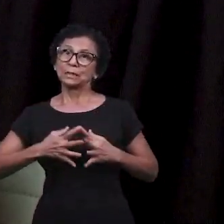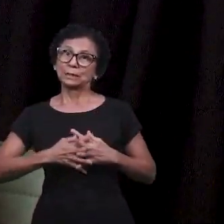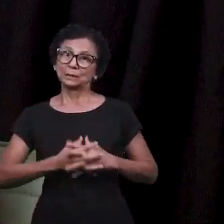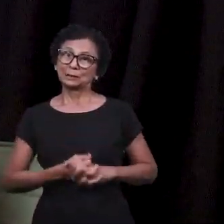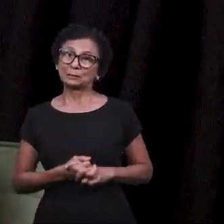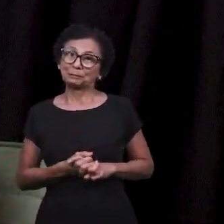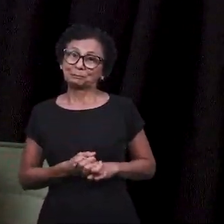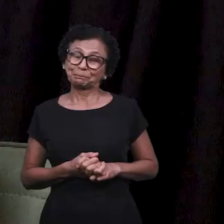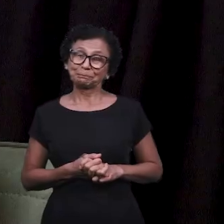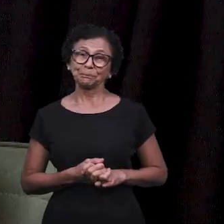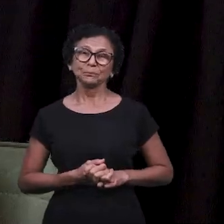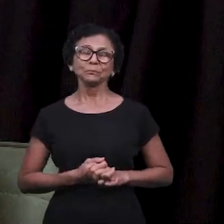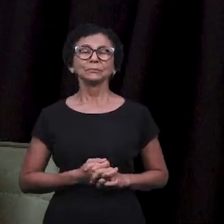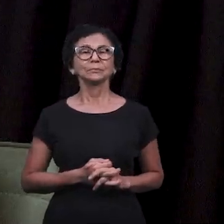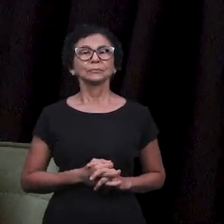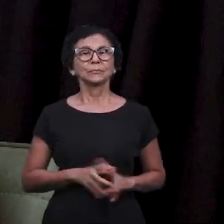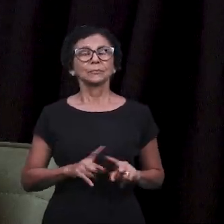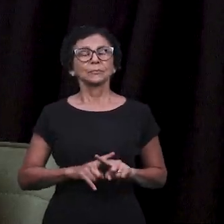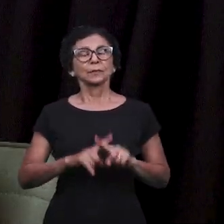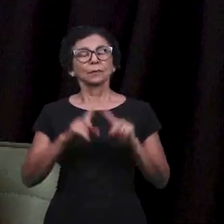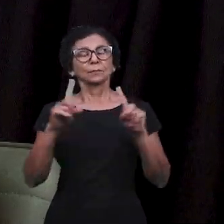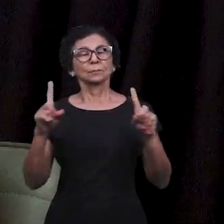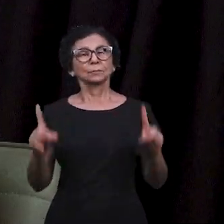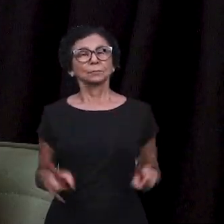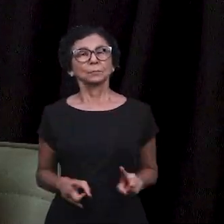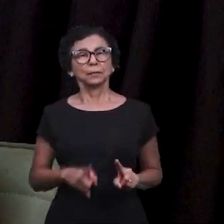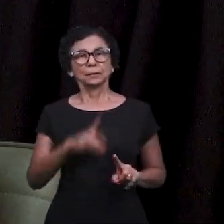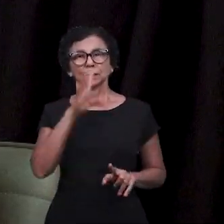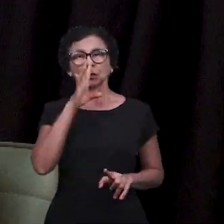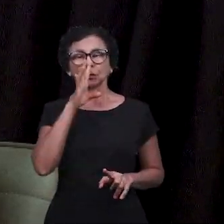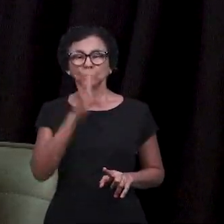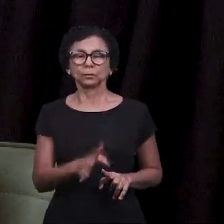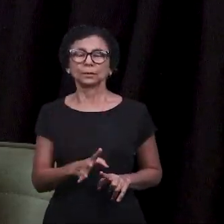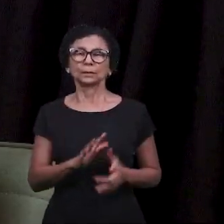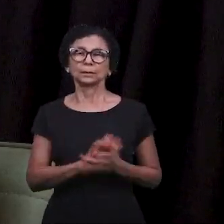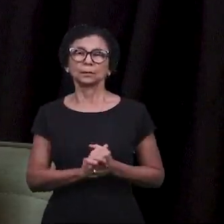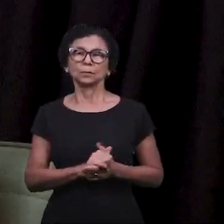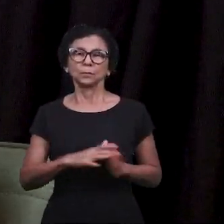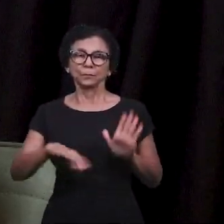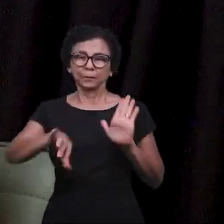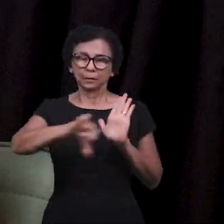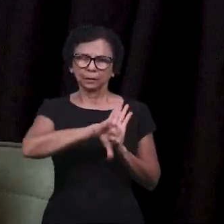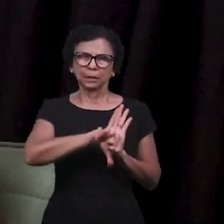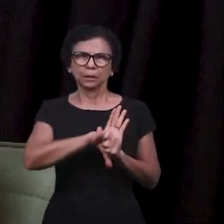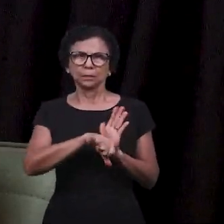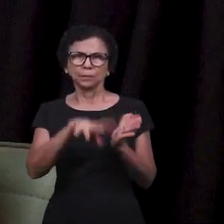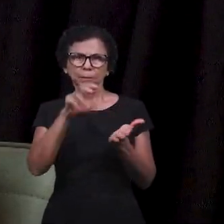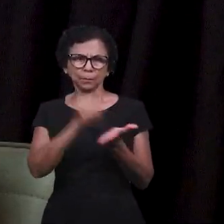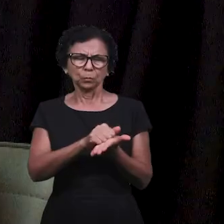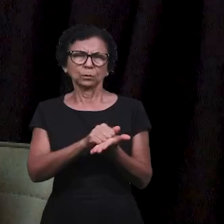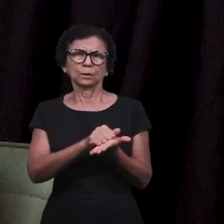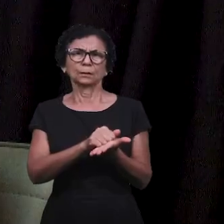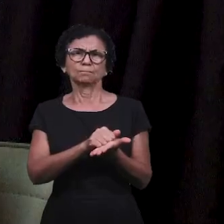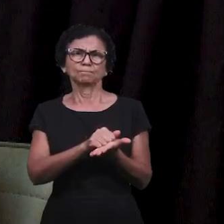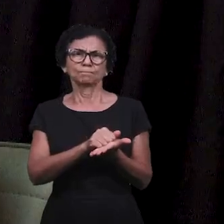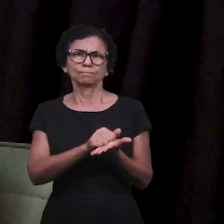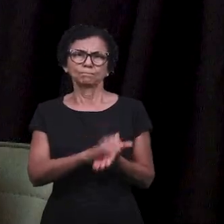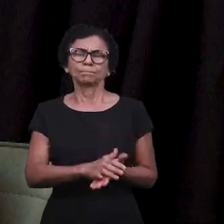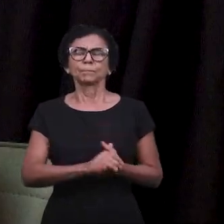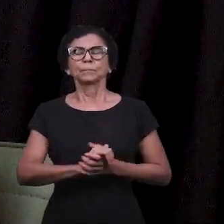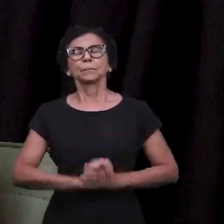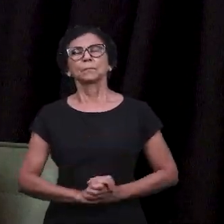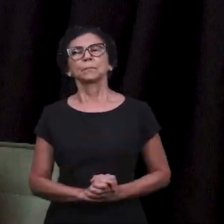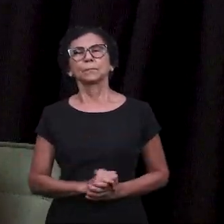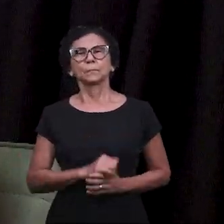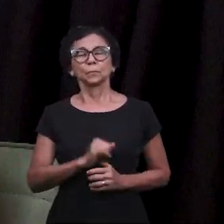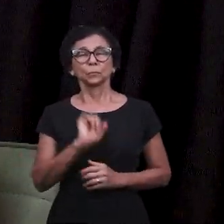a empresa. Só que aí uma responsabilidade administrativa e civil, com sanções muito gravosas. No caso da